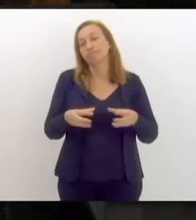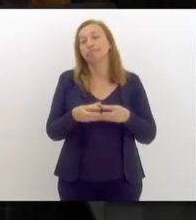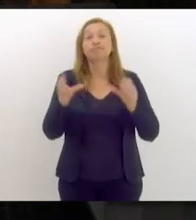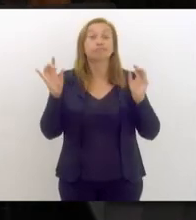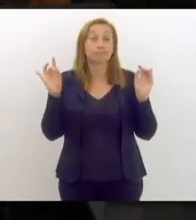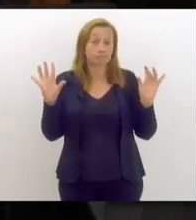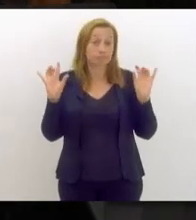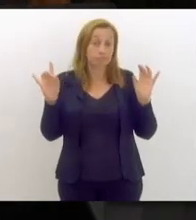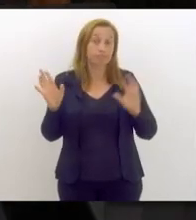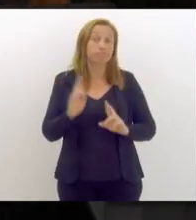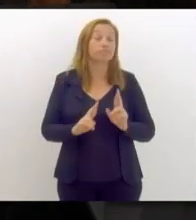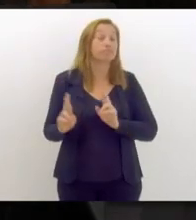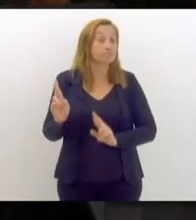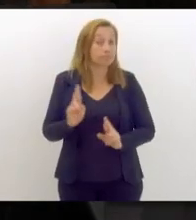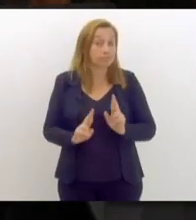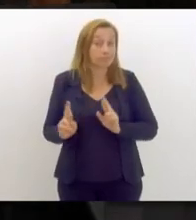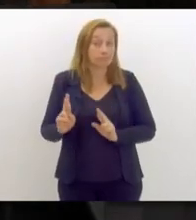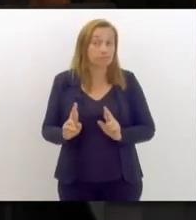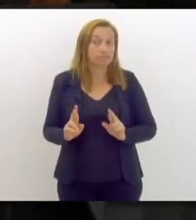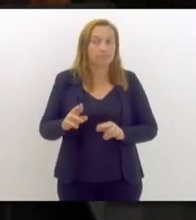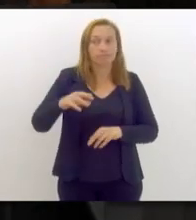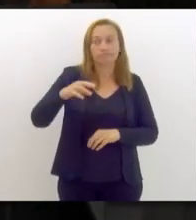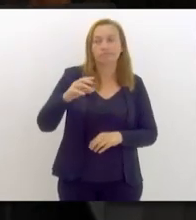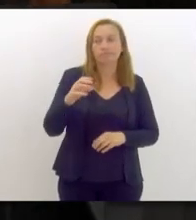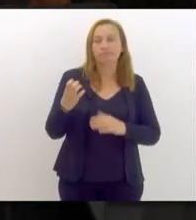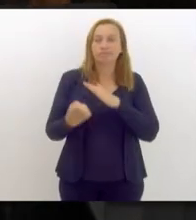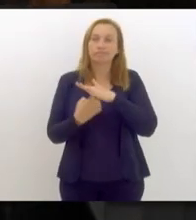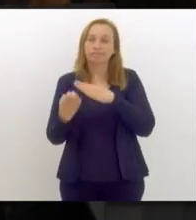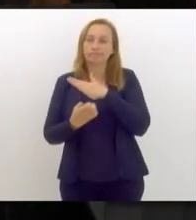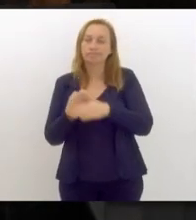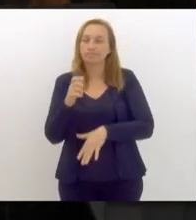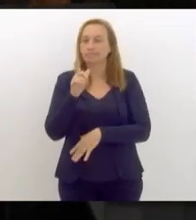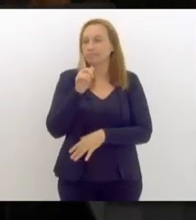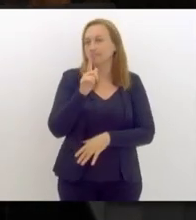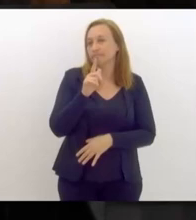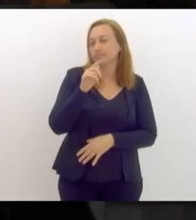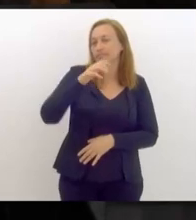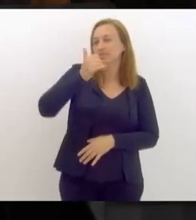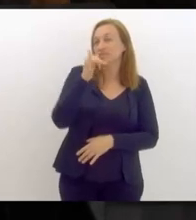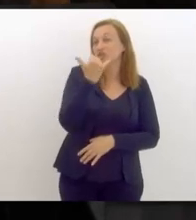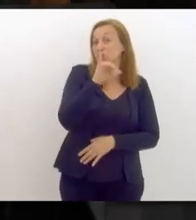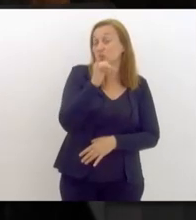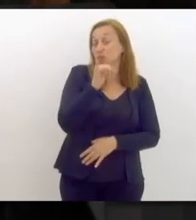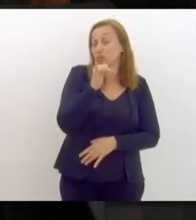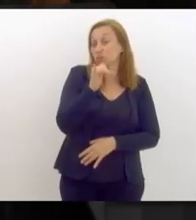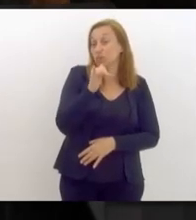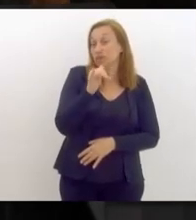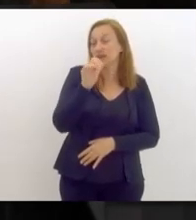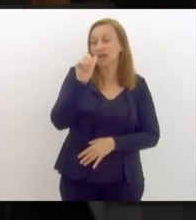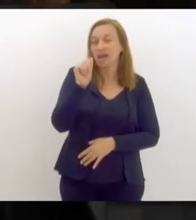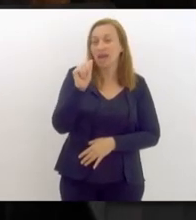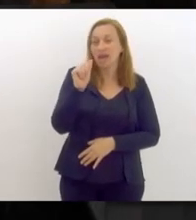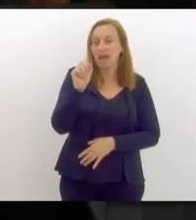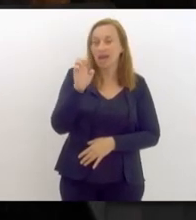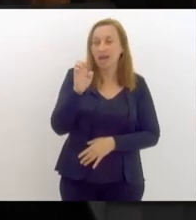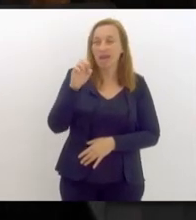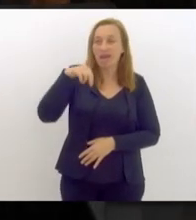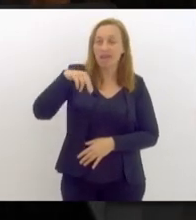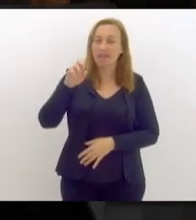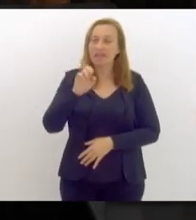em relação a light e a enel porque a enel senhora Presidente